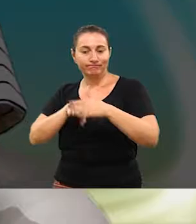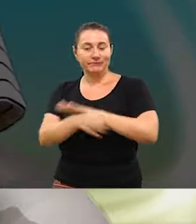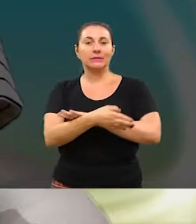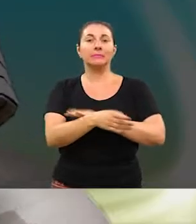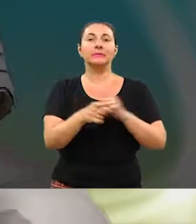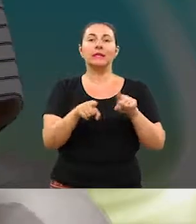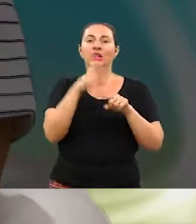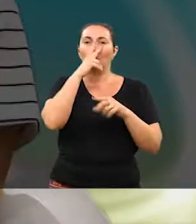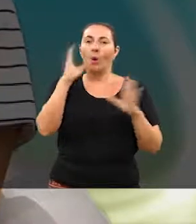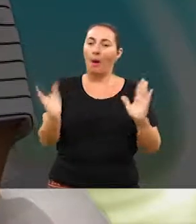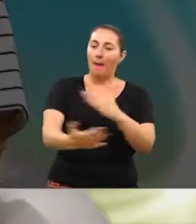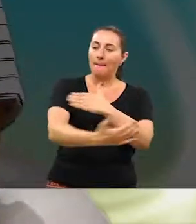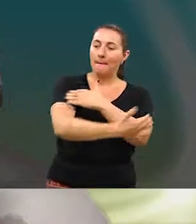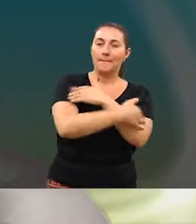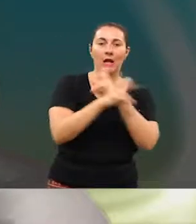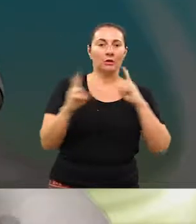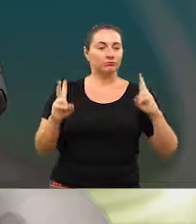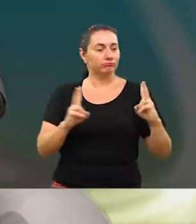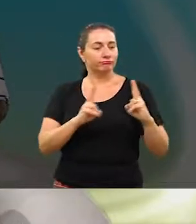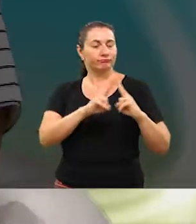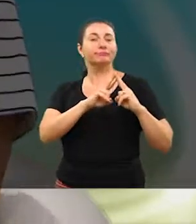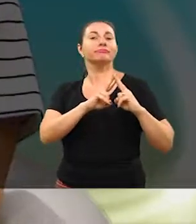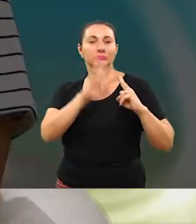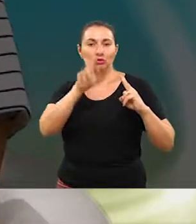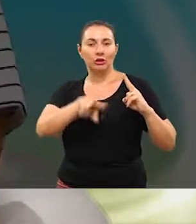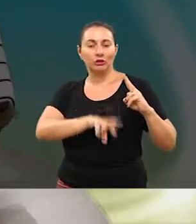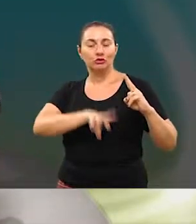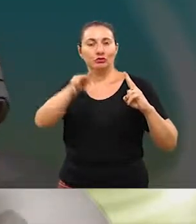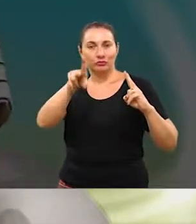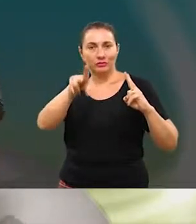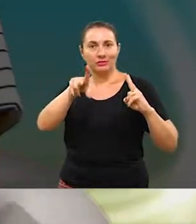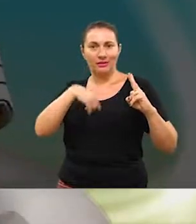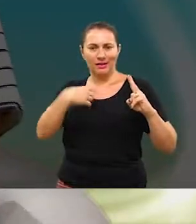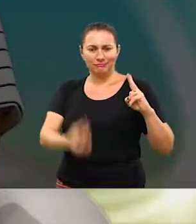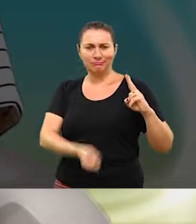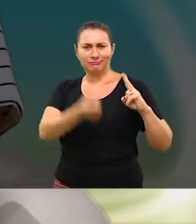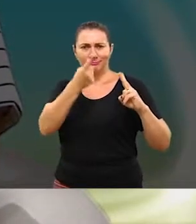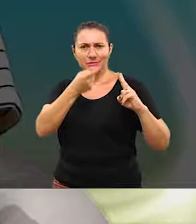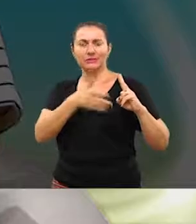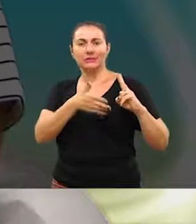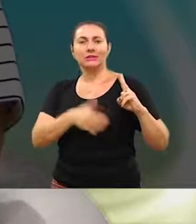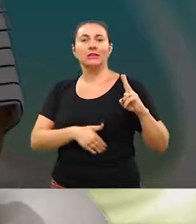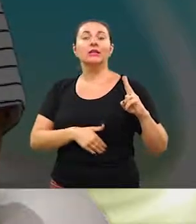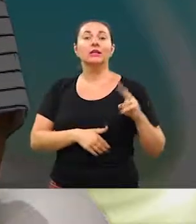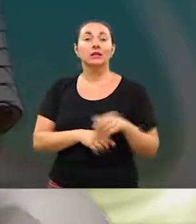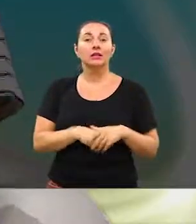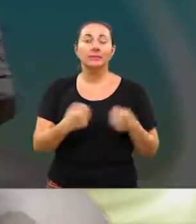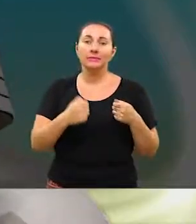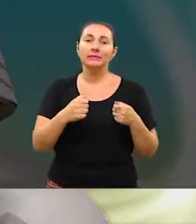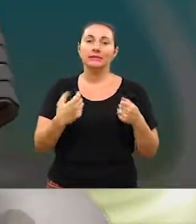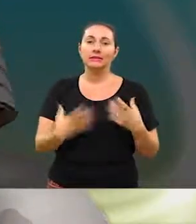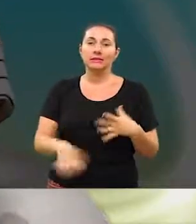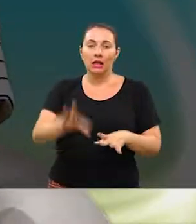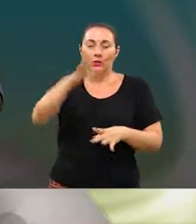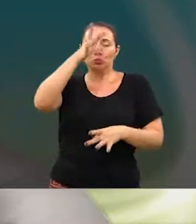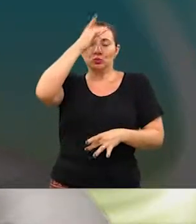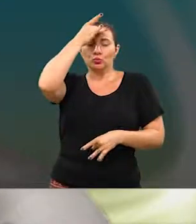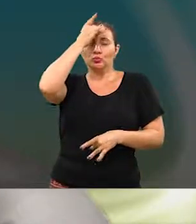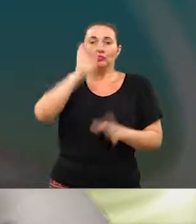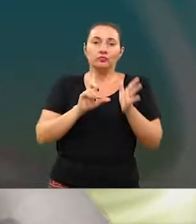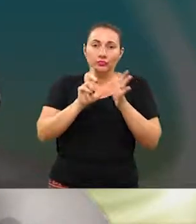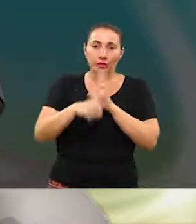desde o momento do abraço do casal, já é diferente. A postura é completamente estranha para nós, assim, no início. imagino. Então, primeiro tem que absorver